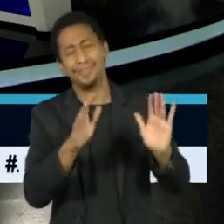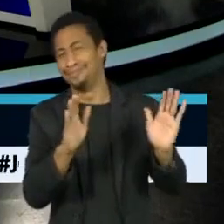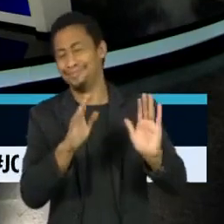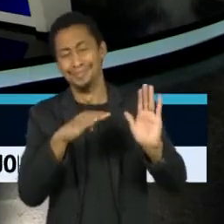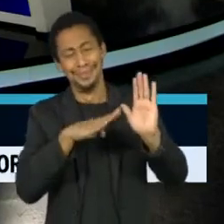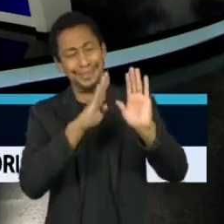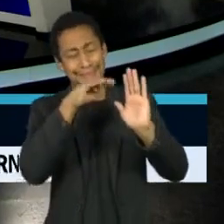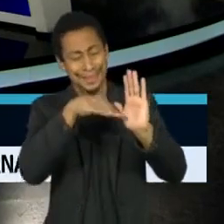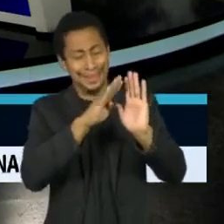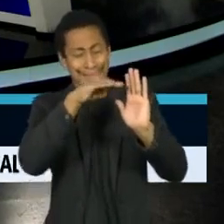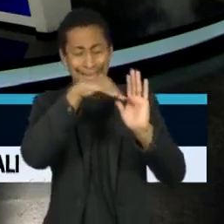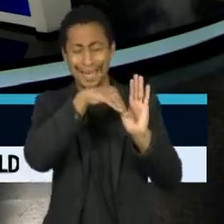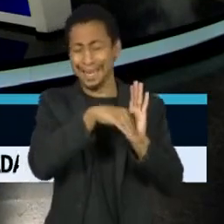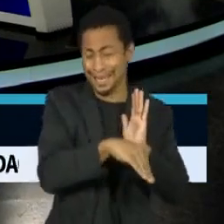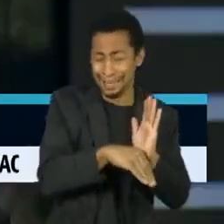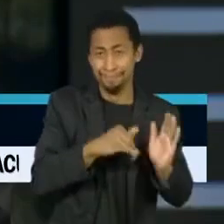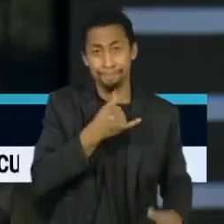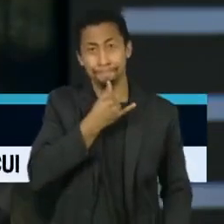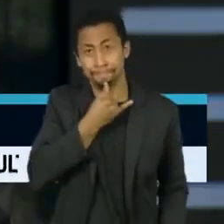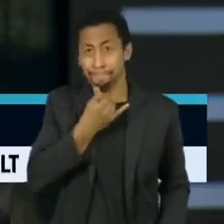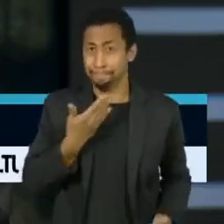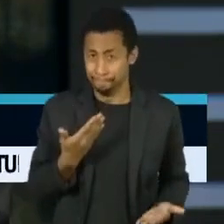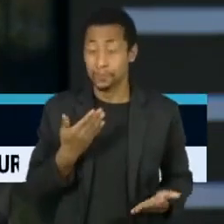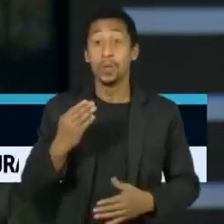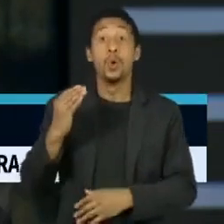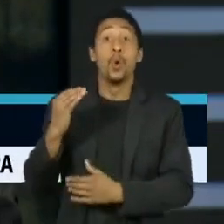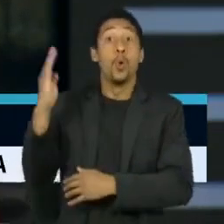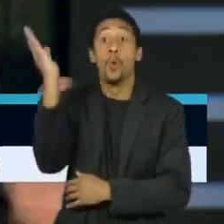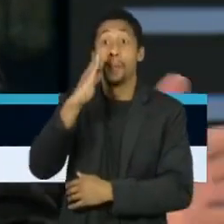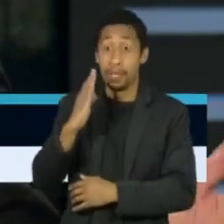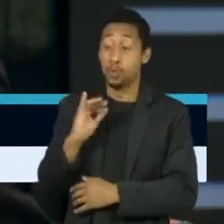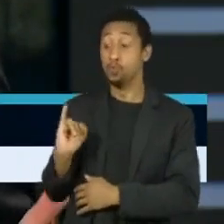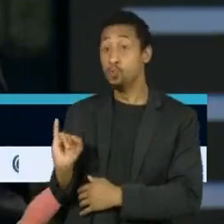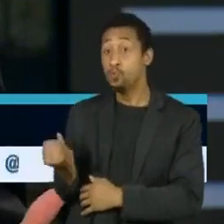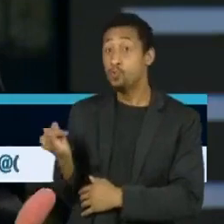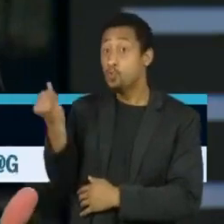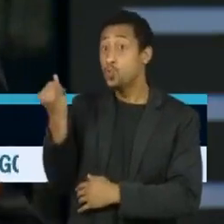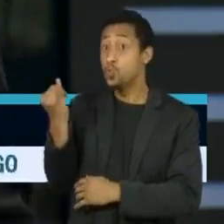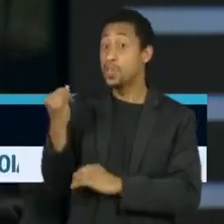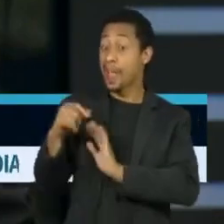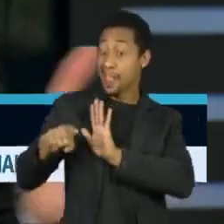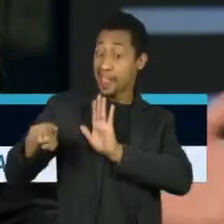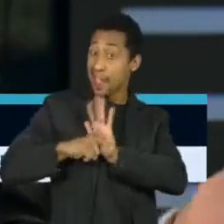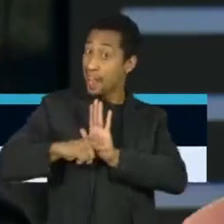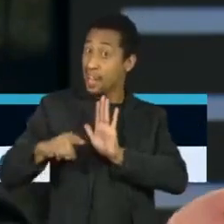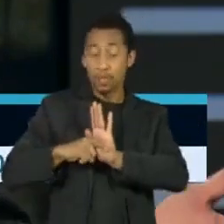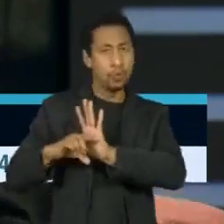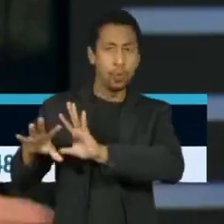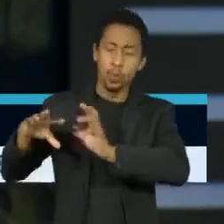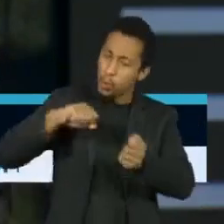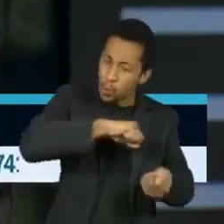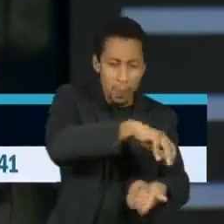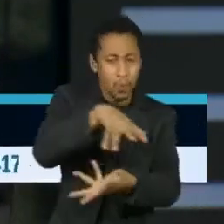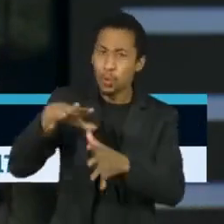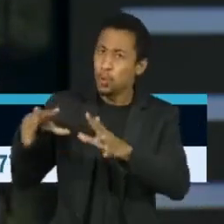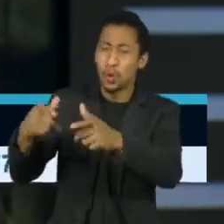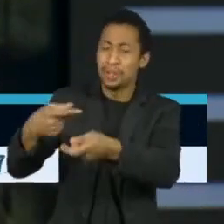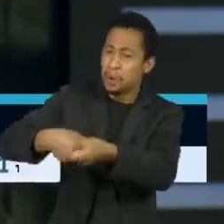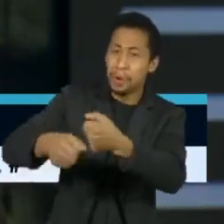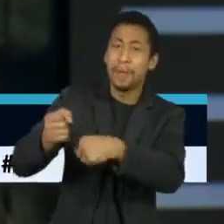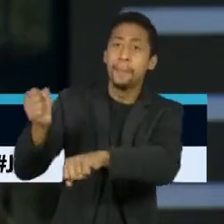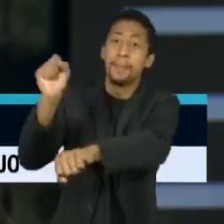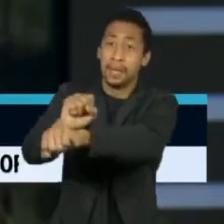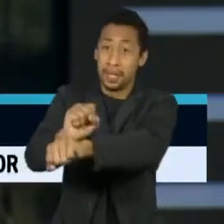de Deus quiser muito ilustrativo o país está saindo de juros negativos como o resto do mundo estava gente poderia porque a economia do mundo tava parado